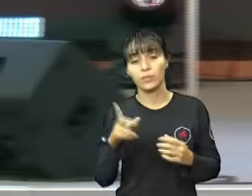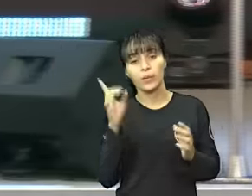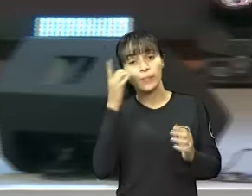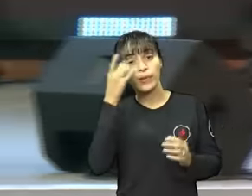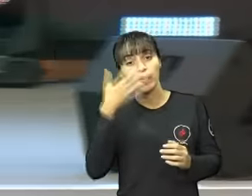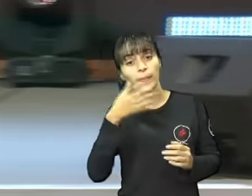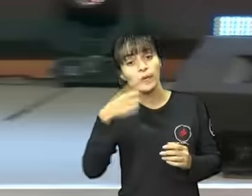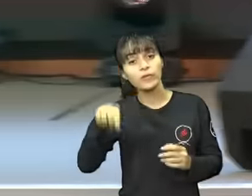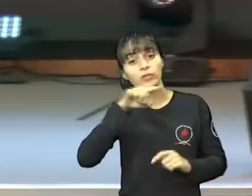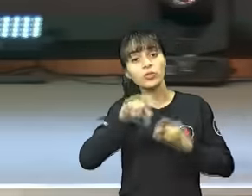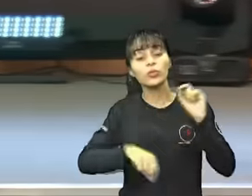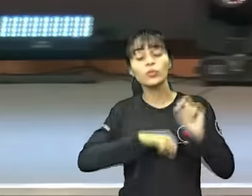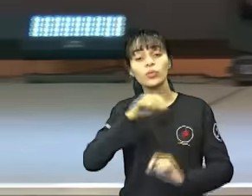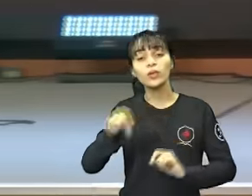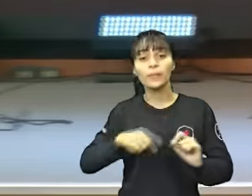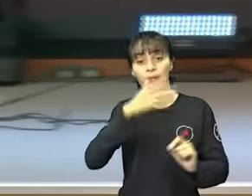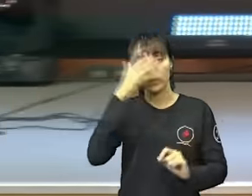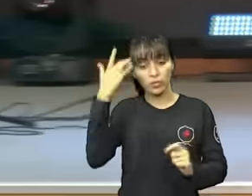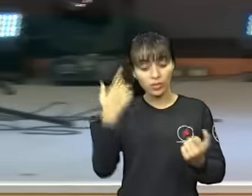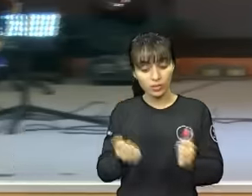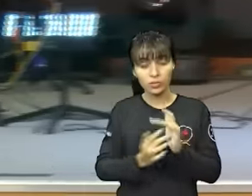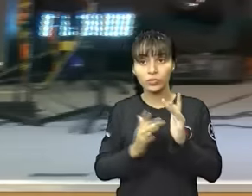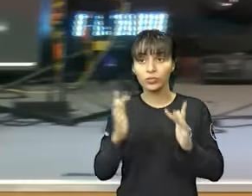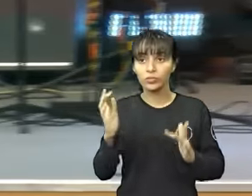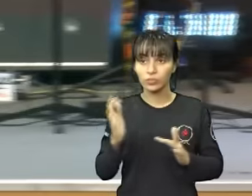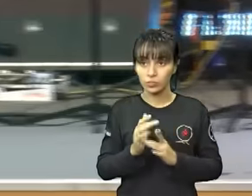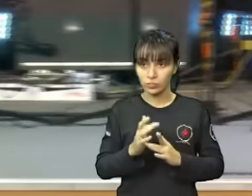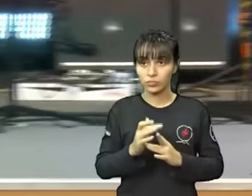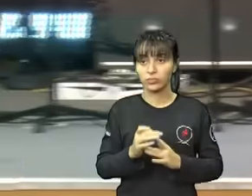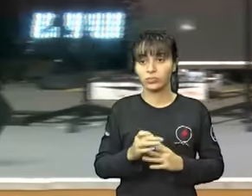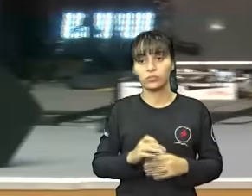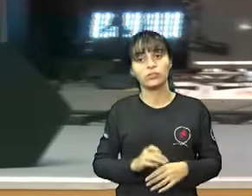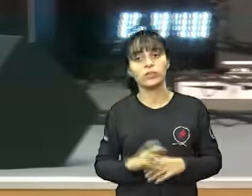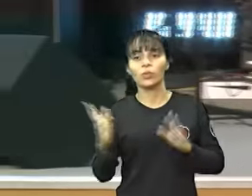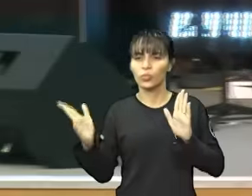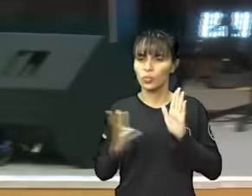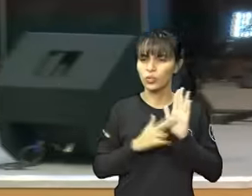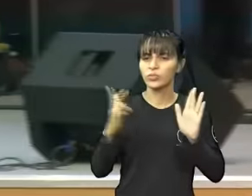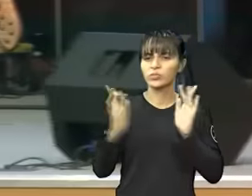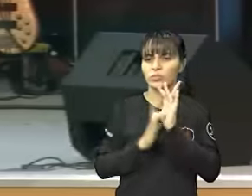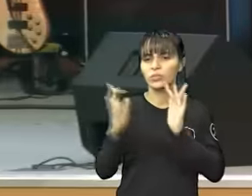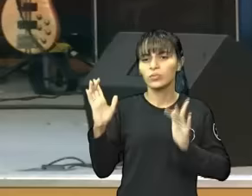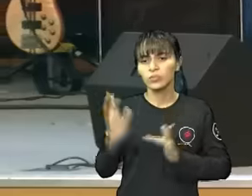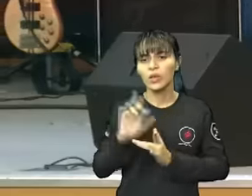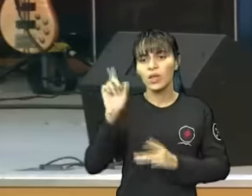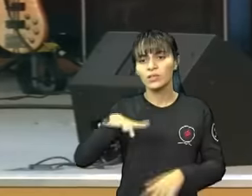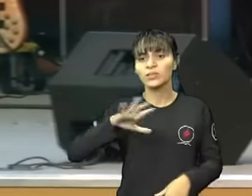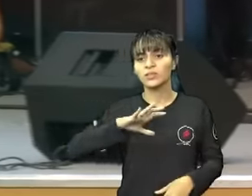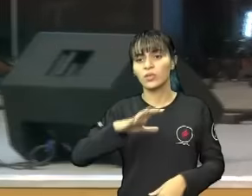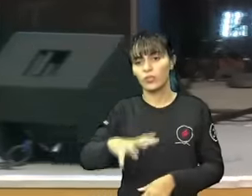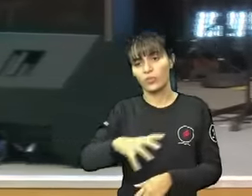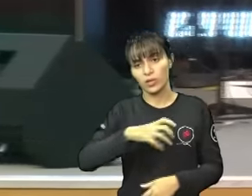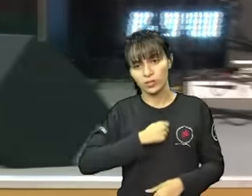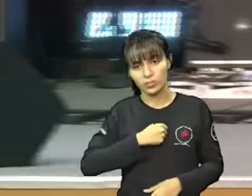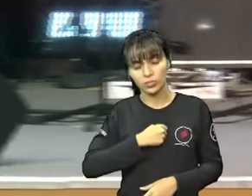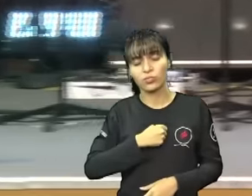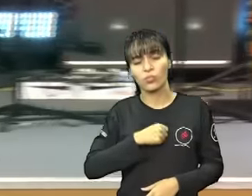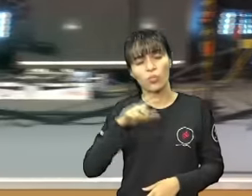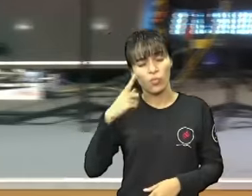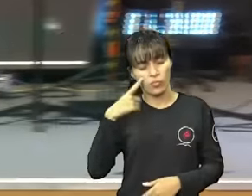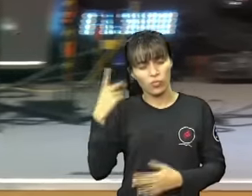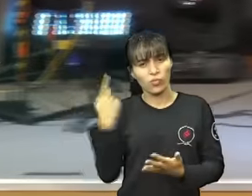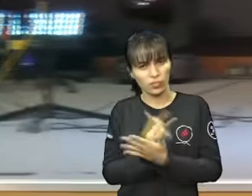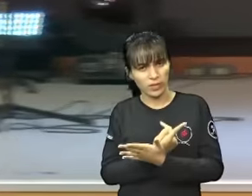pessoa entrega sua vida a Cristo e quando uma pessoa reconhece que Jesus é o salvador hora que